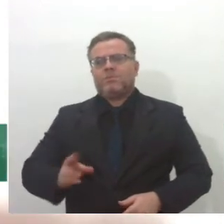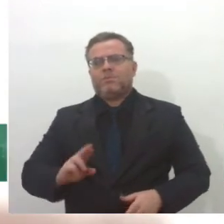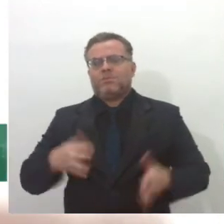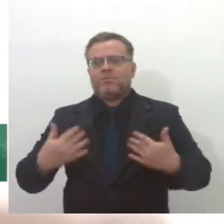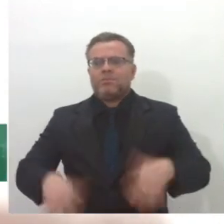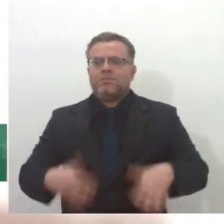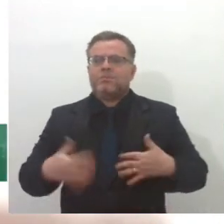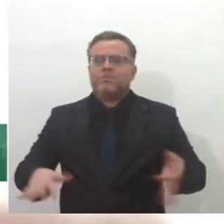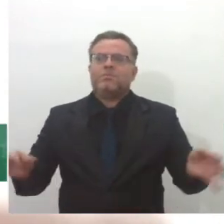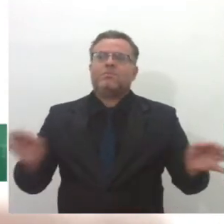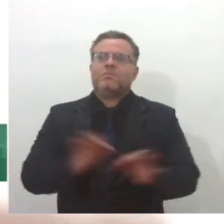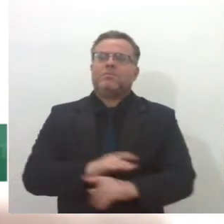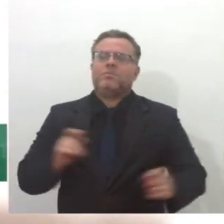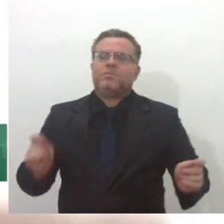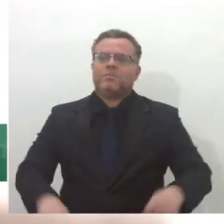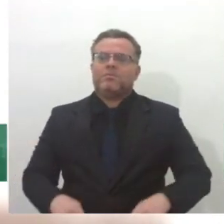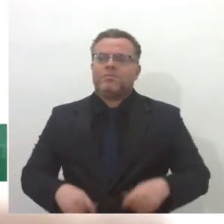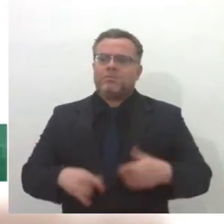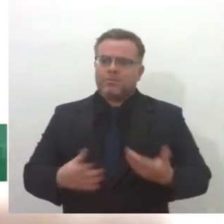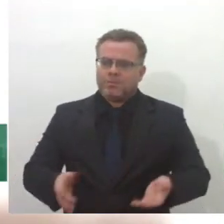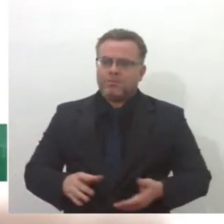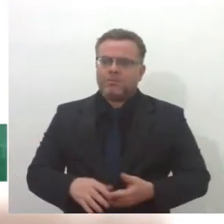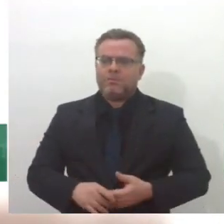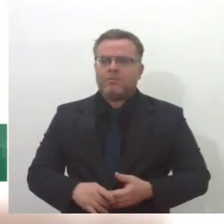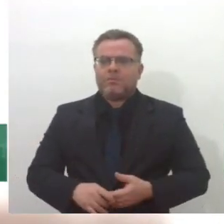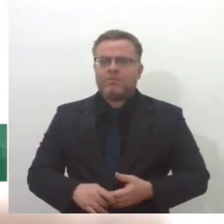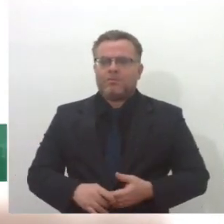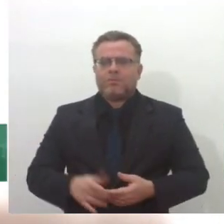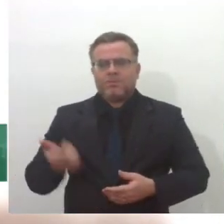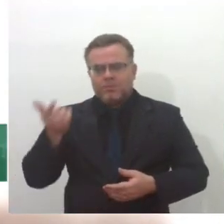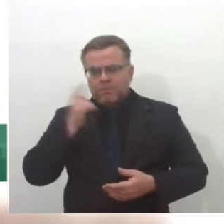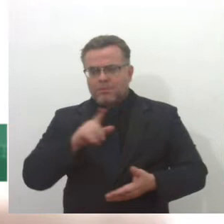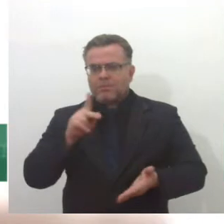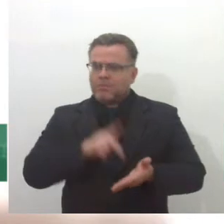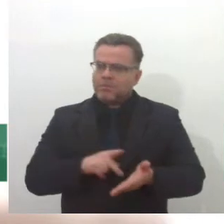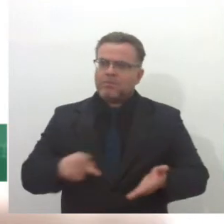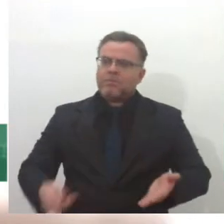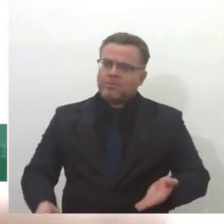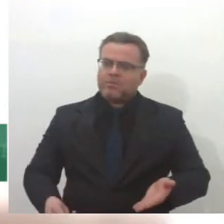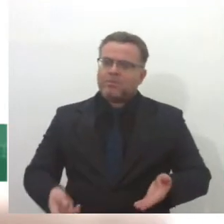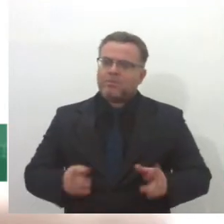outras empresas conseguiram essa recuperação tributária.